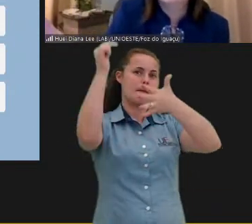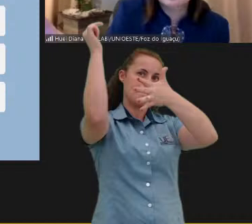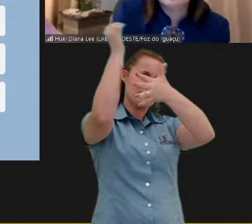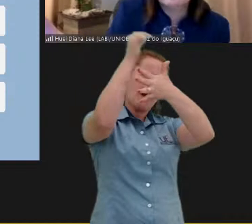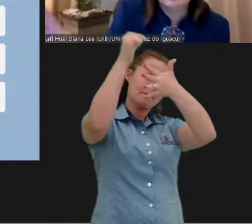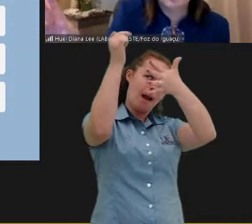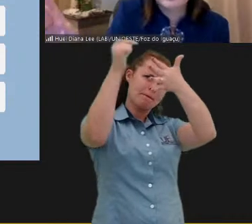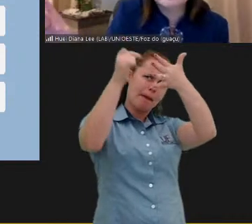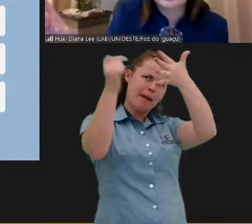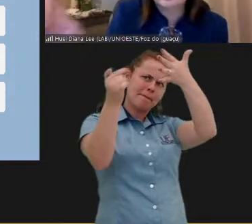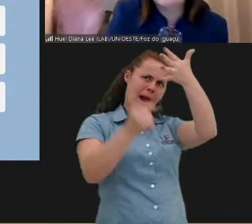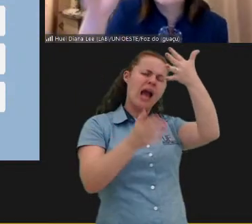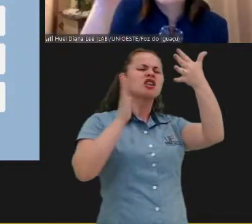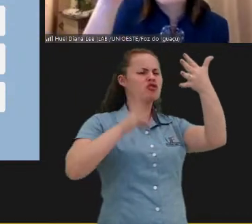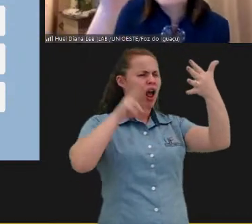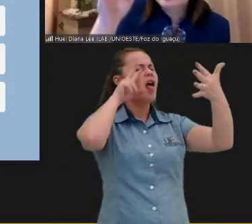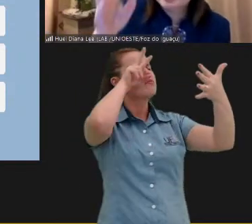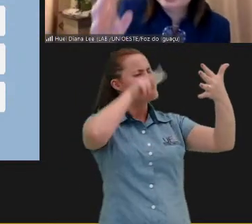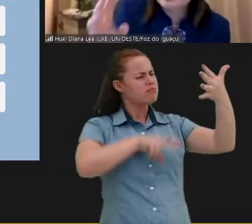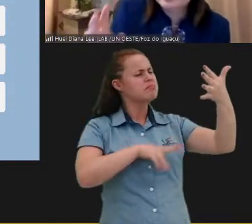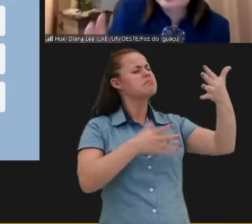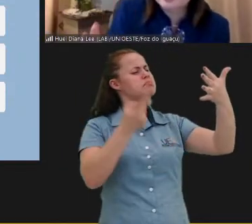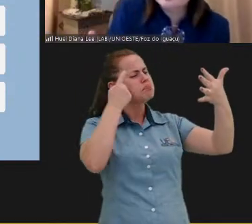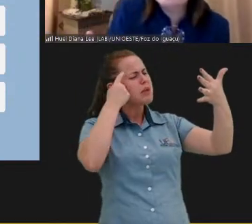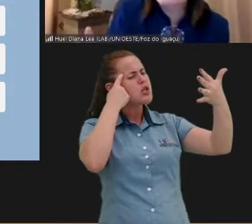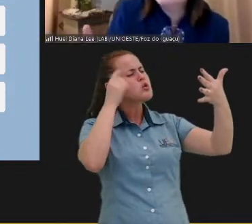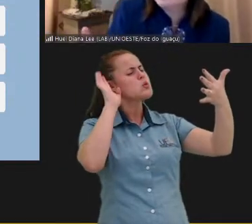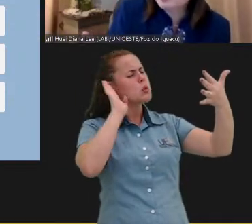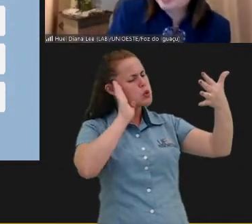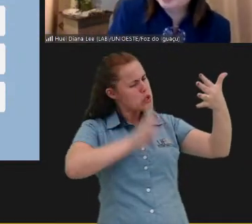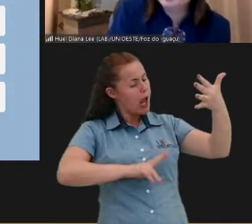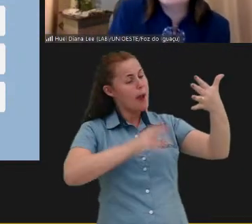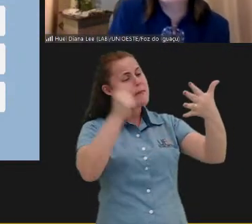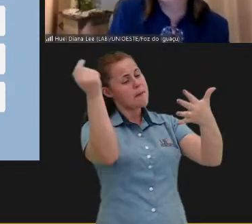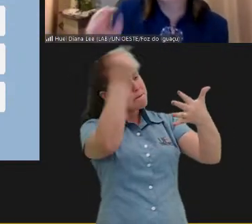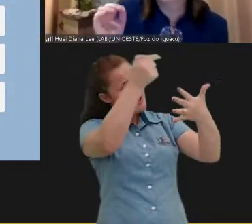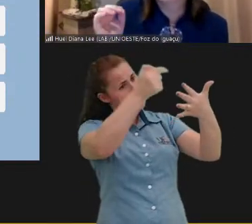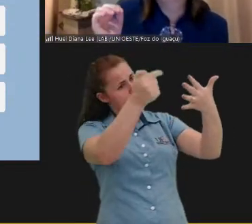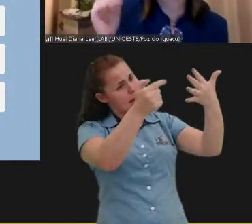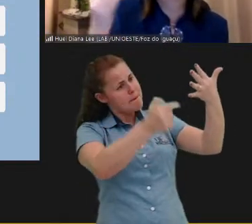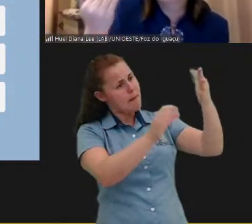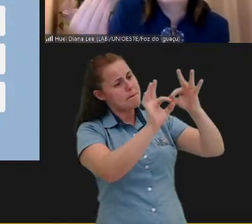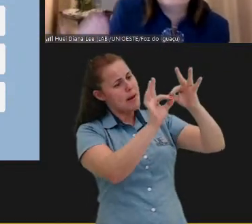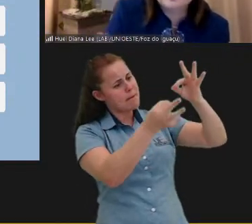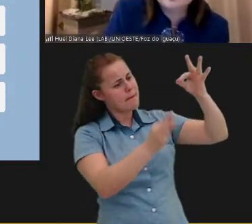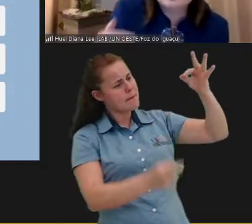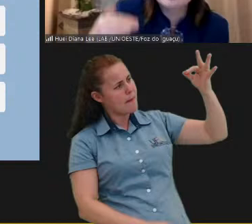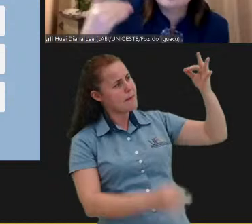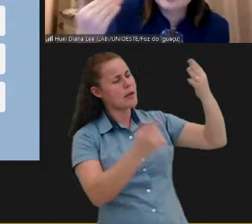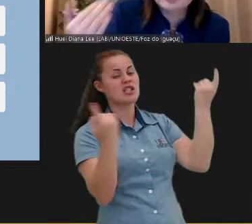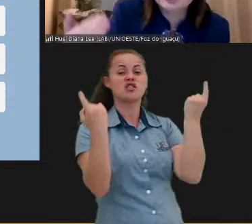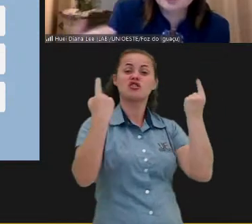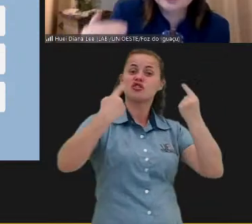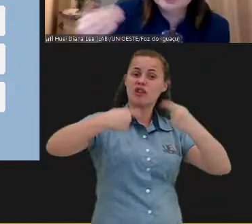deve ter visto ou pensado, mas eu acredito que essa é uma lista bastante abrangente dos desafios, das aplicações de